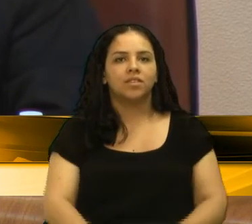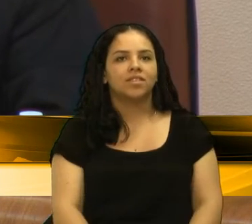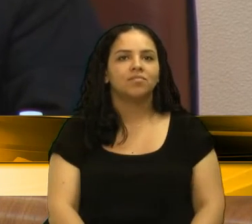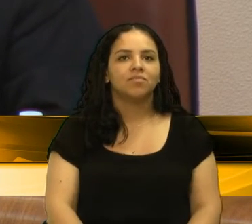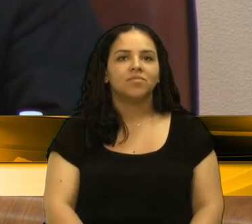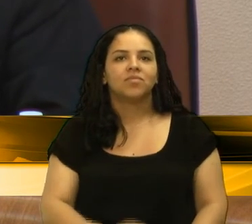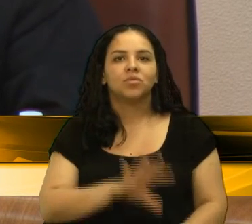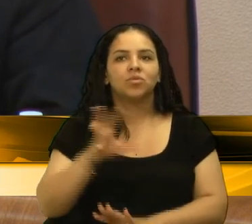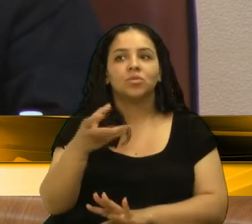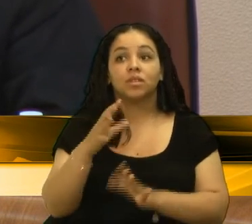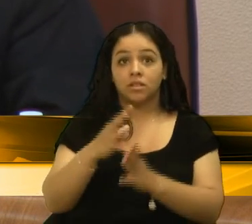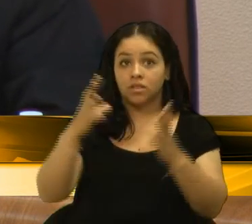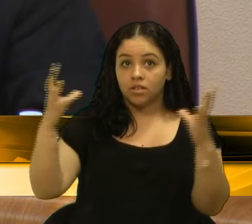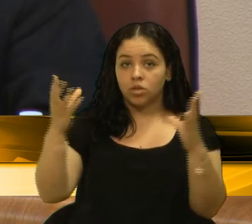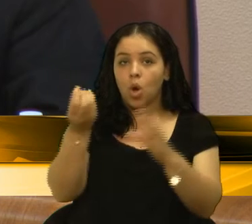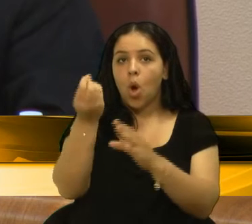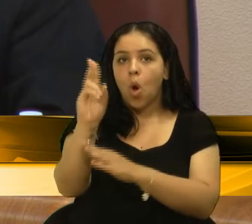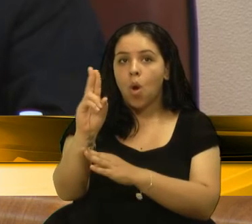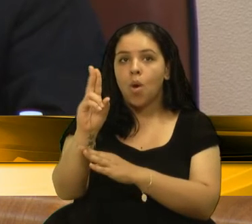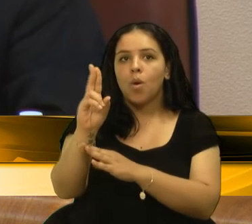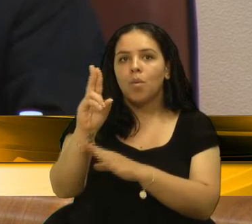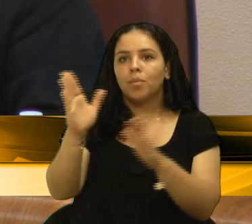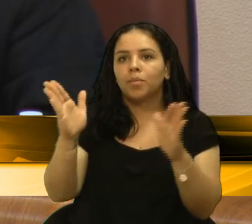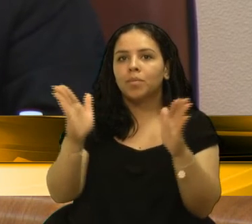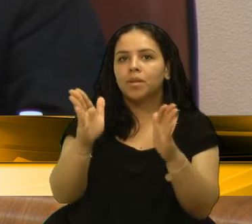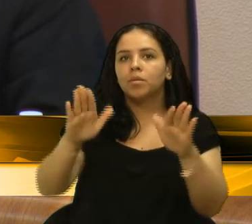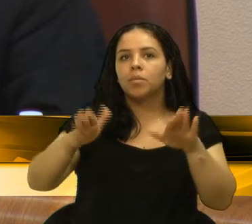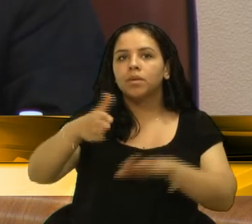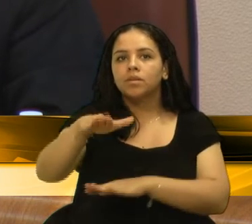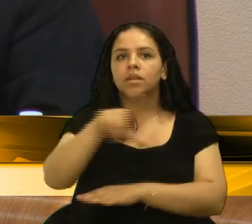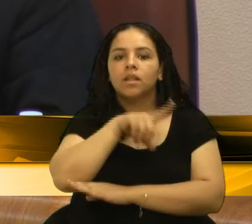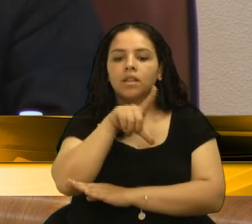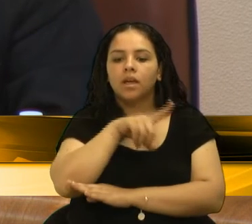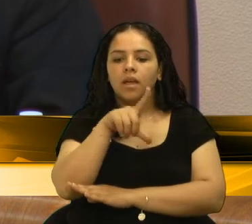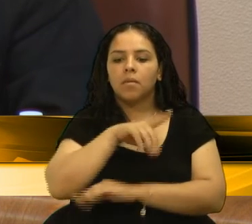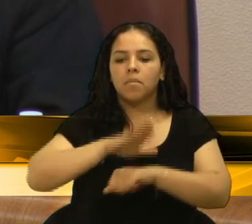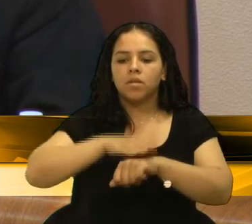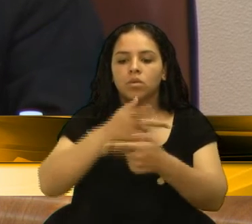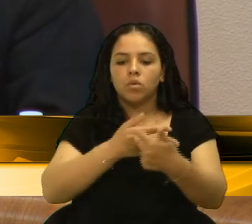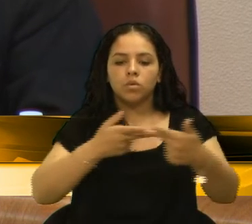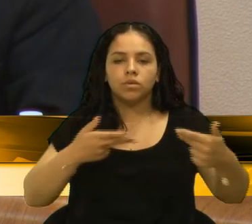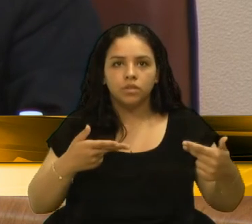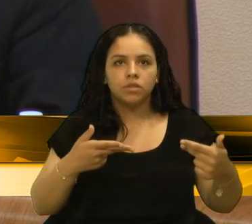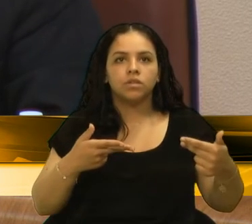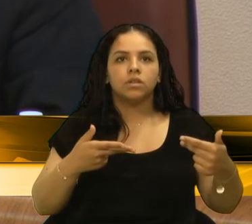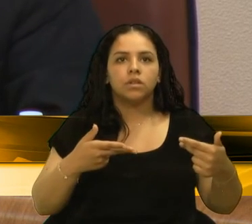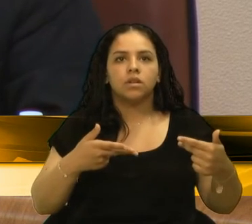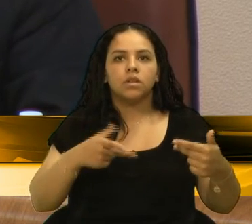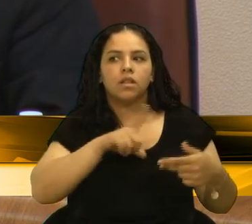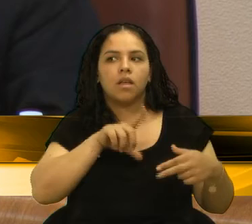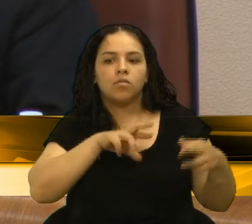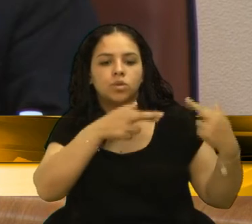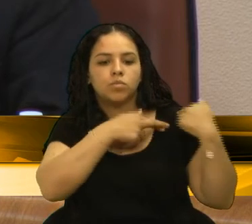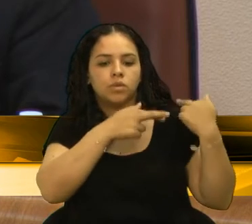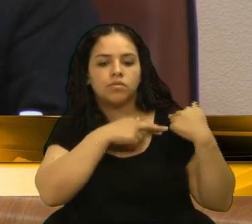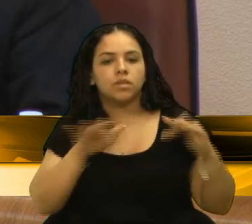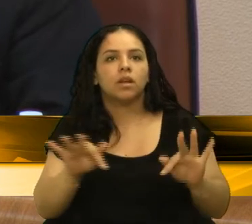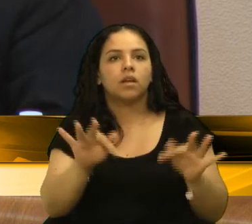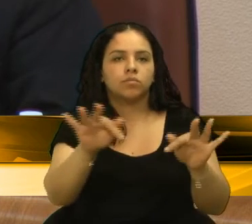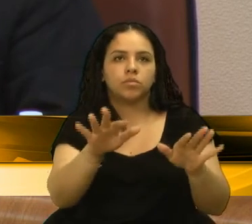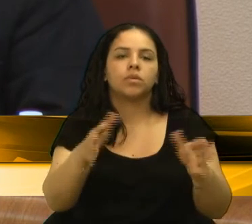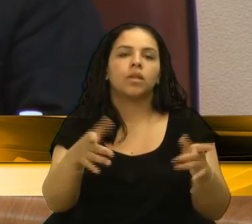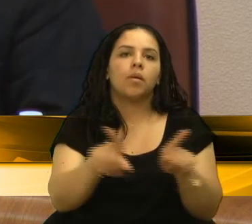gente solicita principalmente se vai ter algum tipo de estrutura que tenha um responsável técnico para a estrutura,